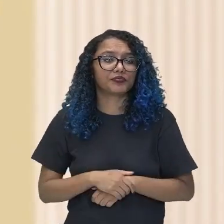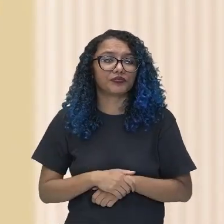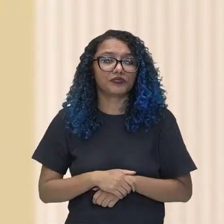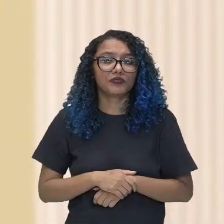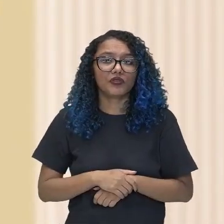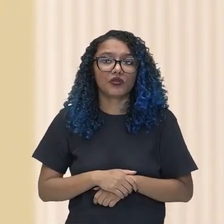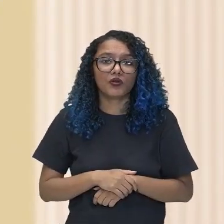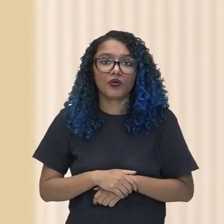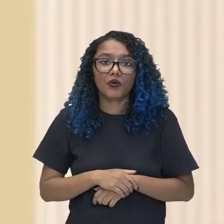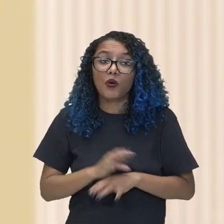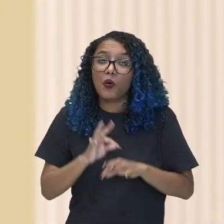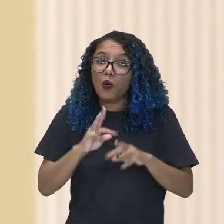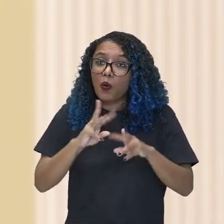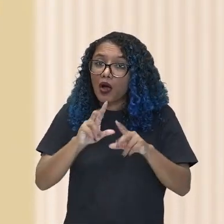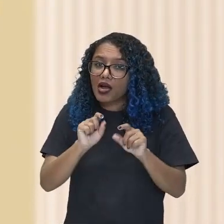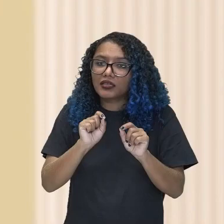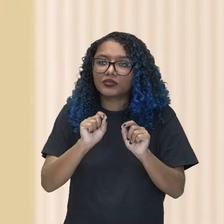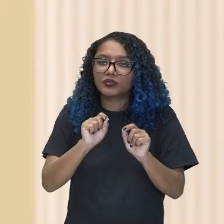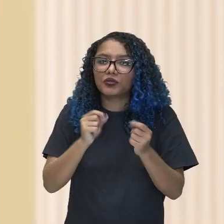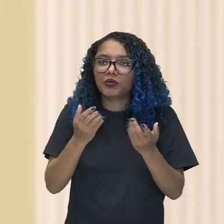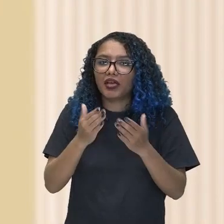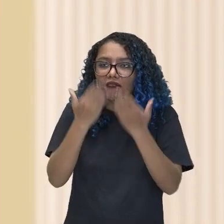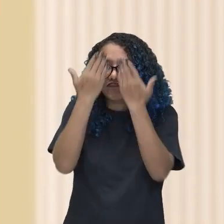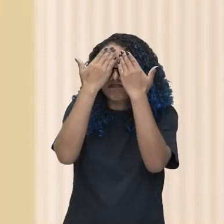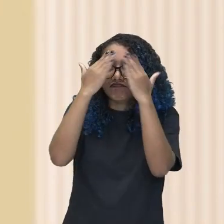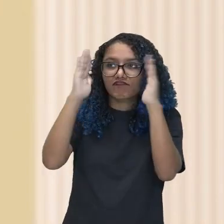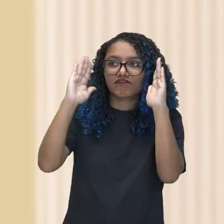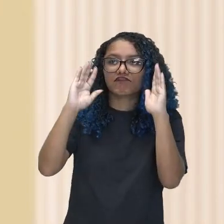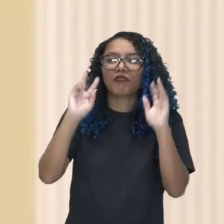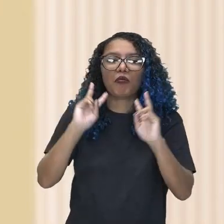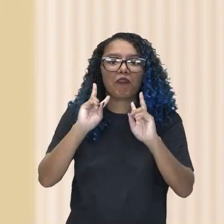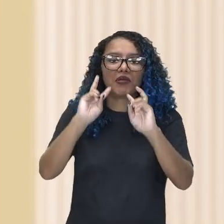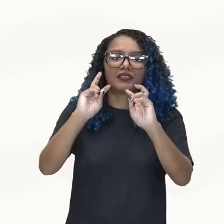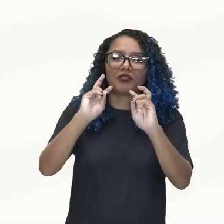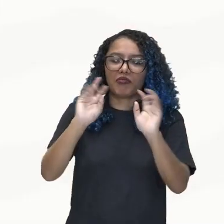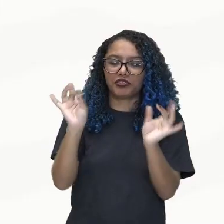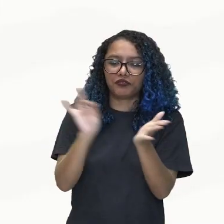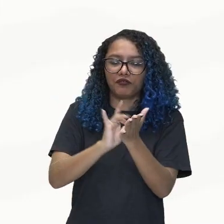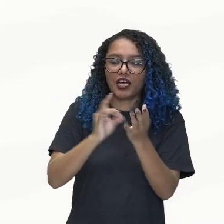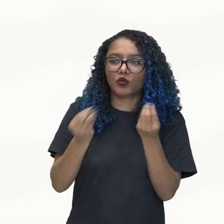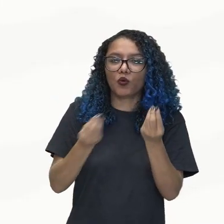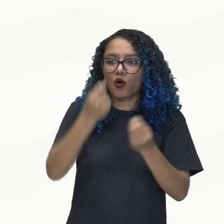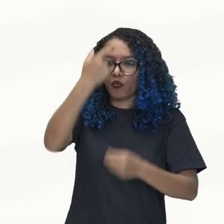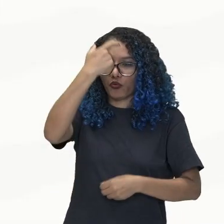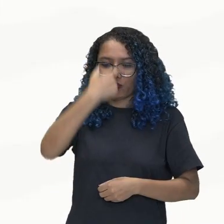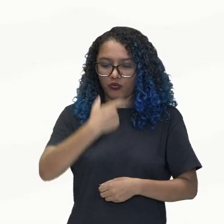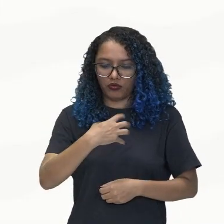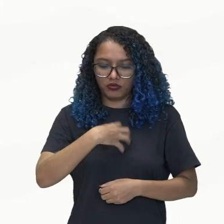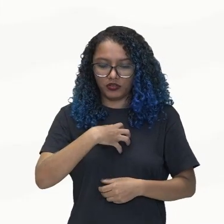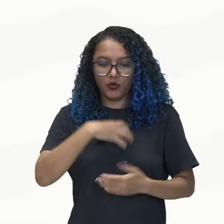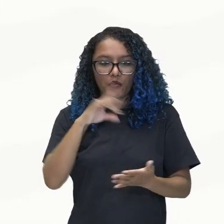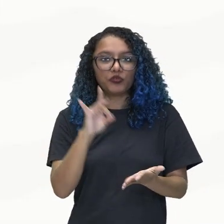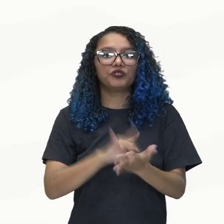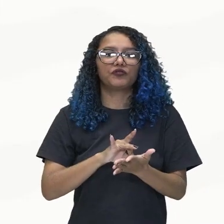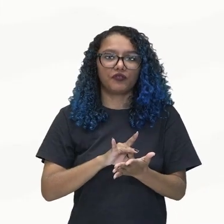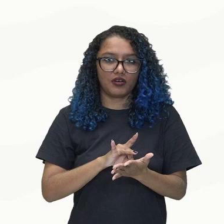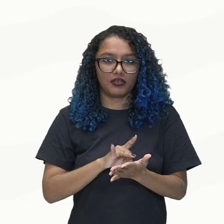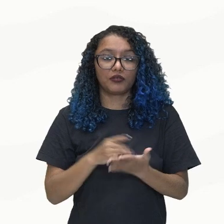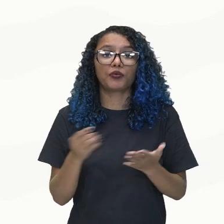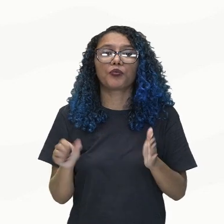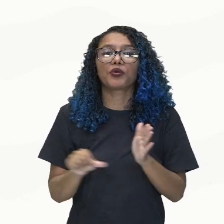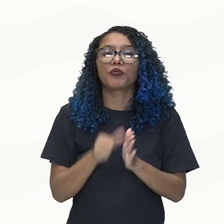totalidade de um esclarecimento de quem eu sou. O primeiro seria o autoconhecimento, Então, já abordamos